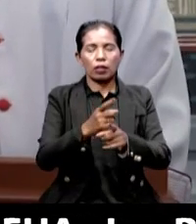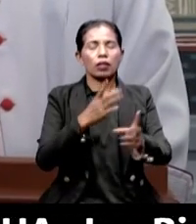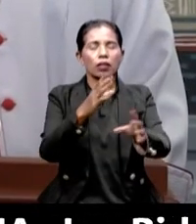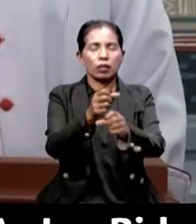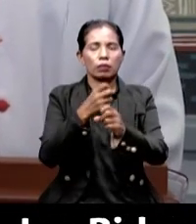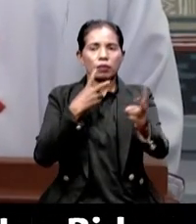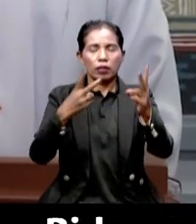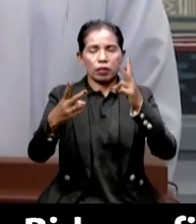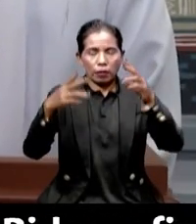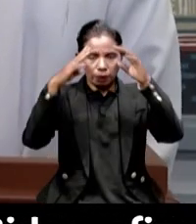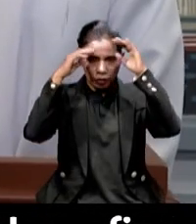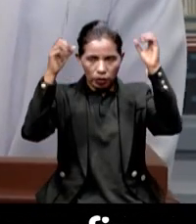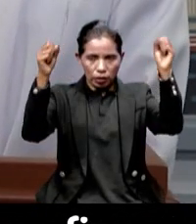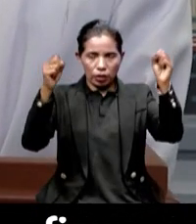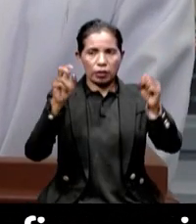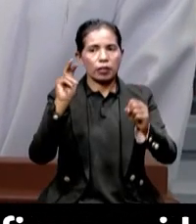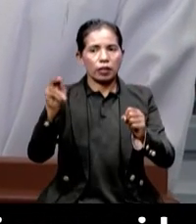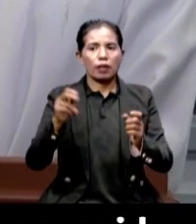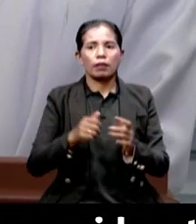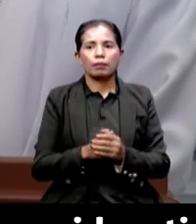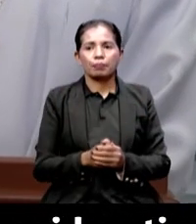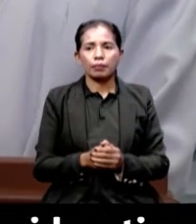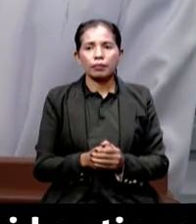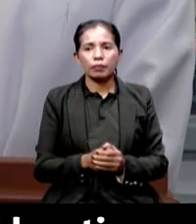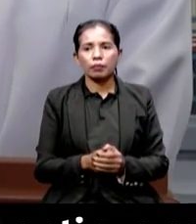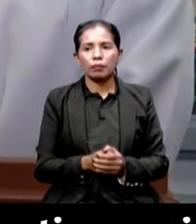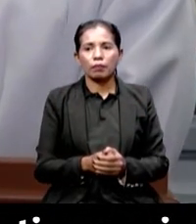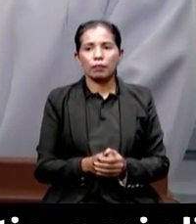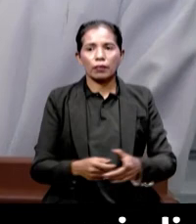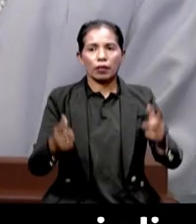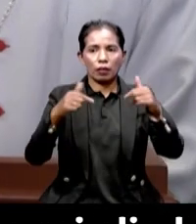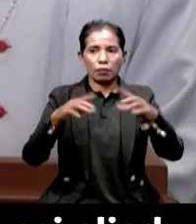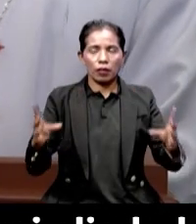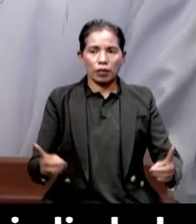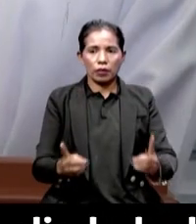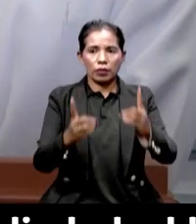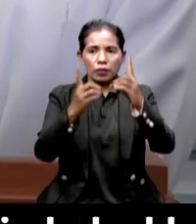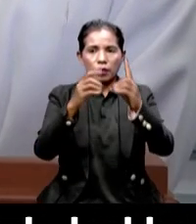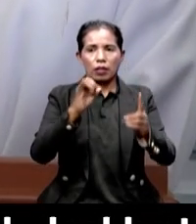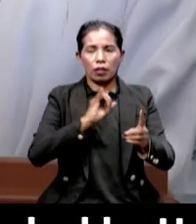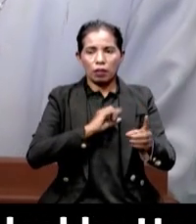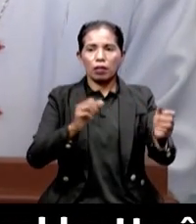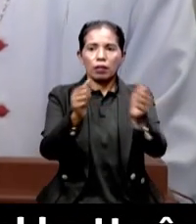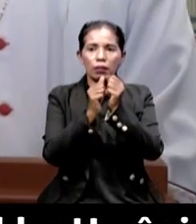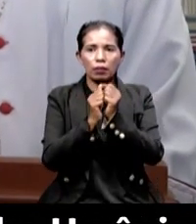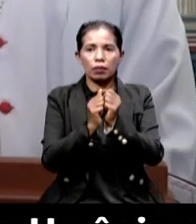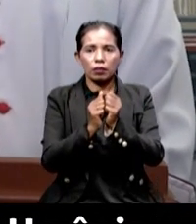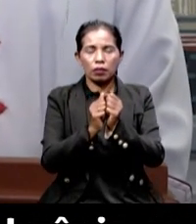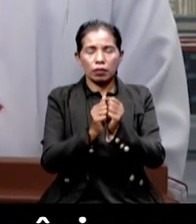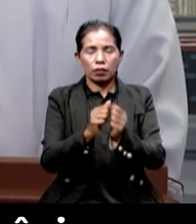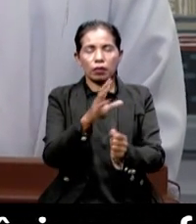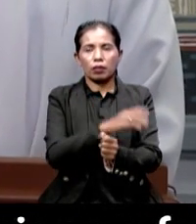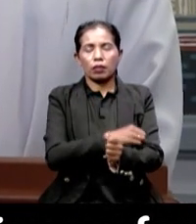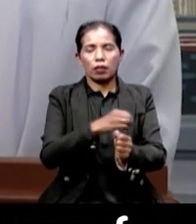visita, excelência, seu Presidente da República na nian, e veio me rassoro, atahau, ramutu, ko, Monsenhor Marcos